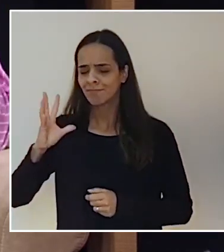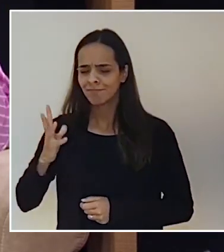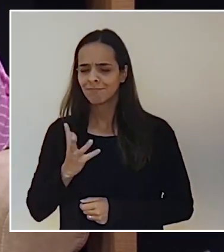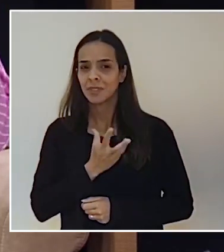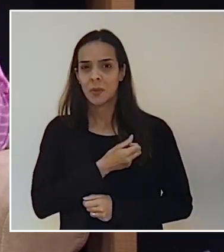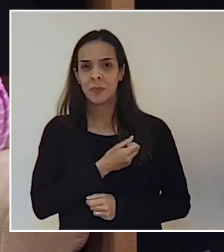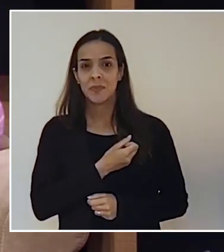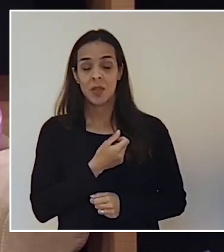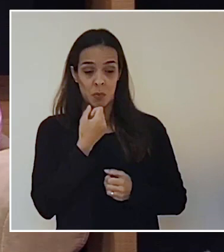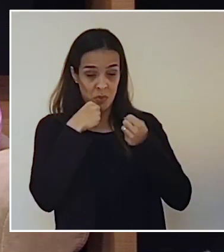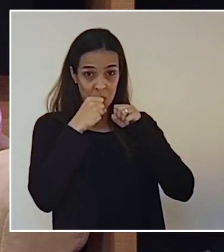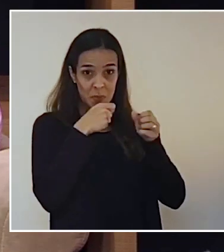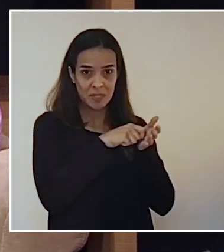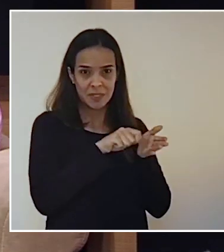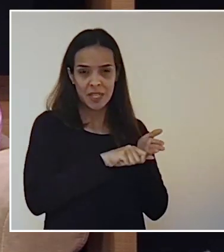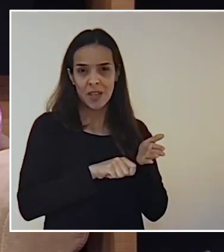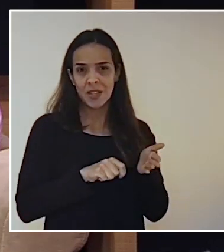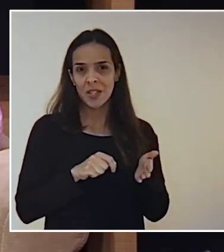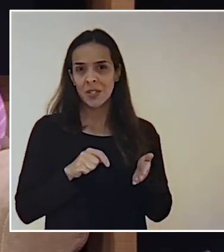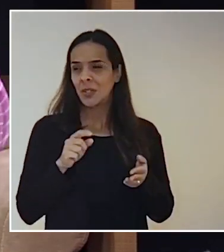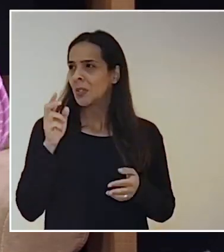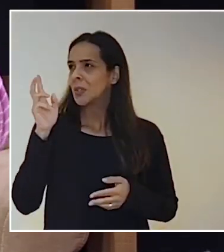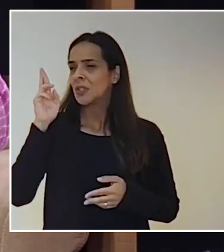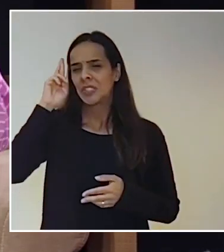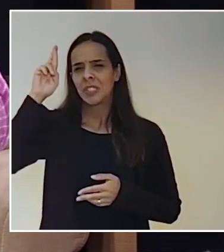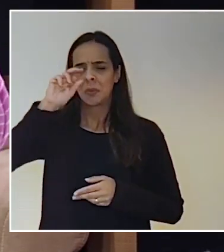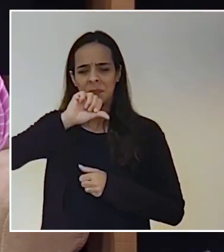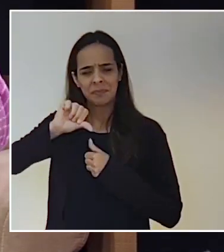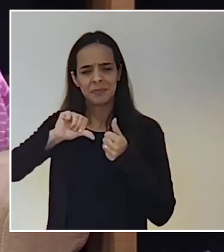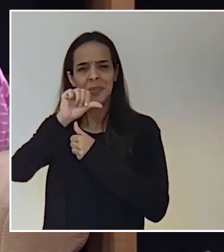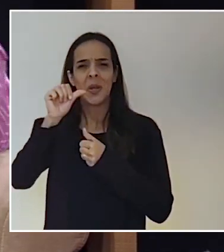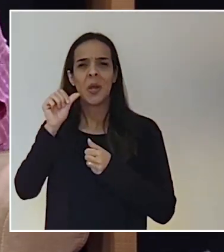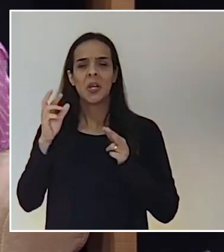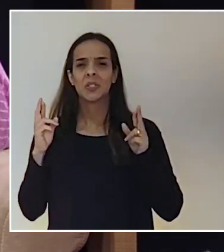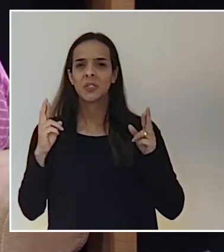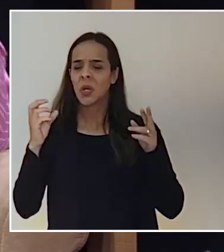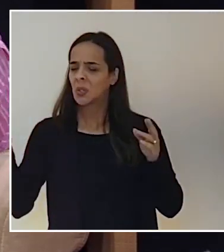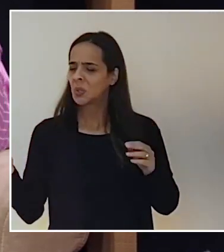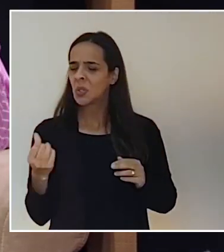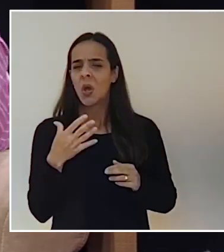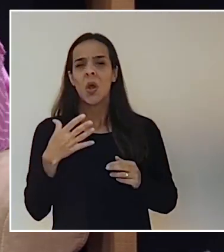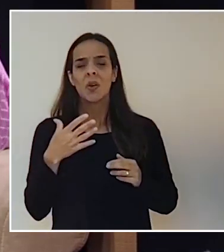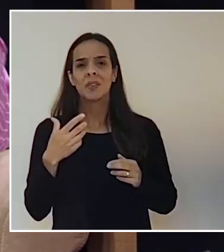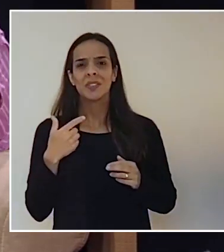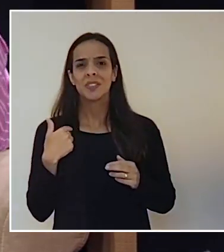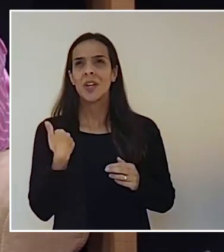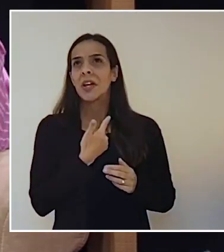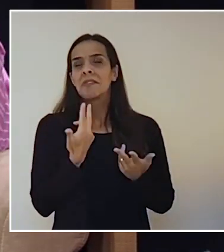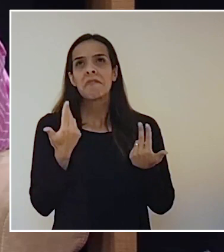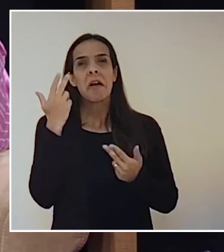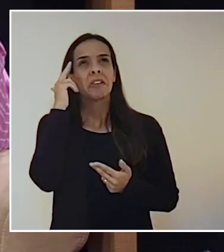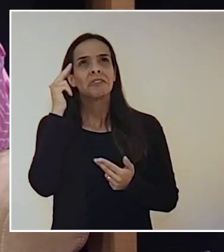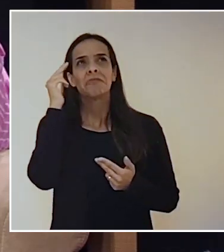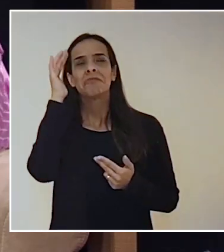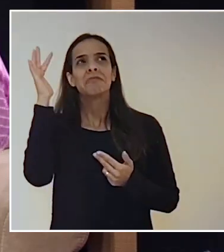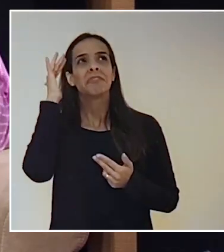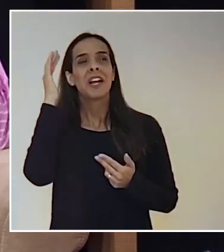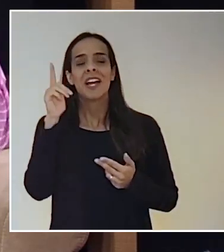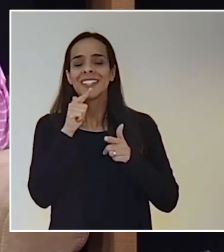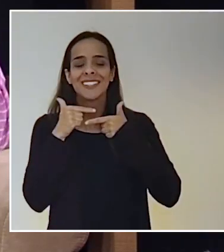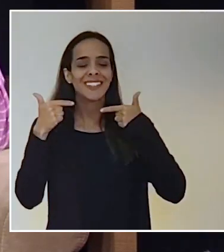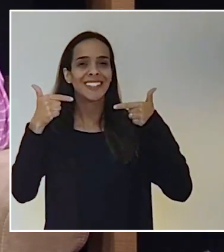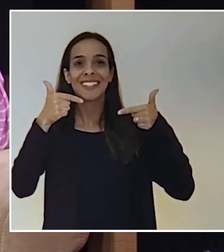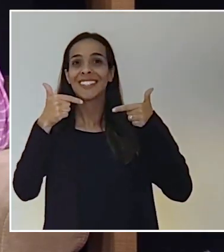nossa boca se encheu de riso. Entre as nações se dizia, grandes coisas fez o Senhor por eles. E